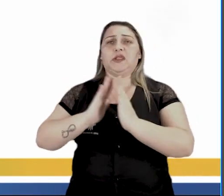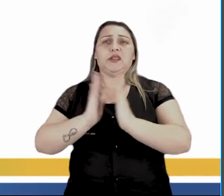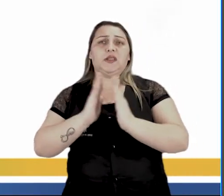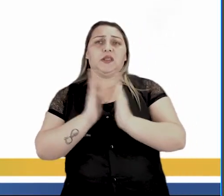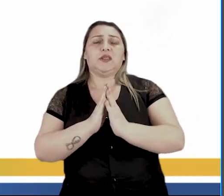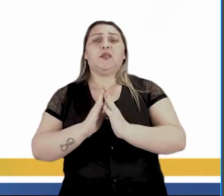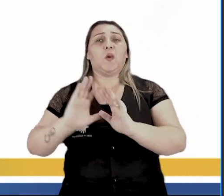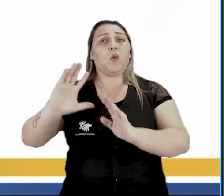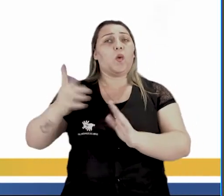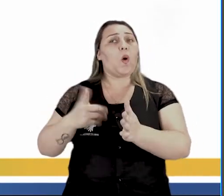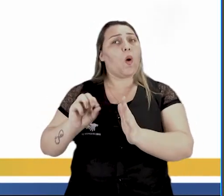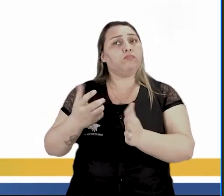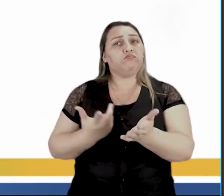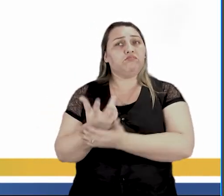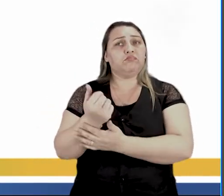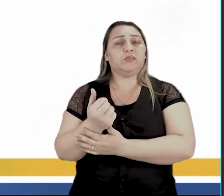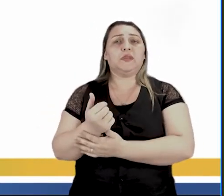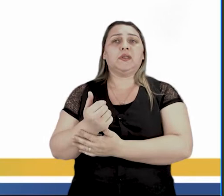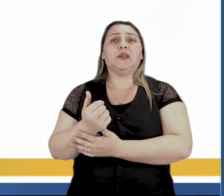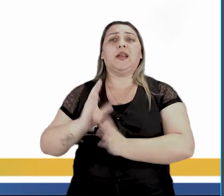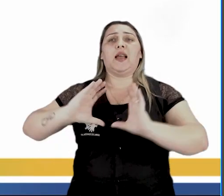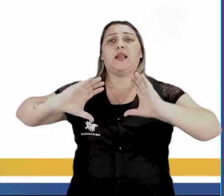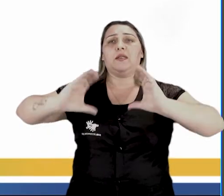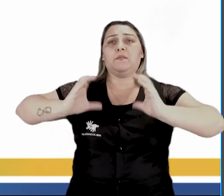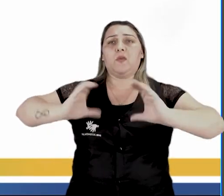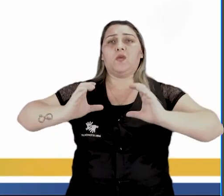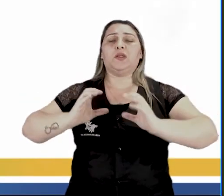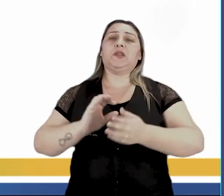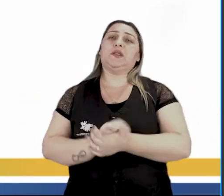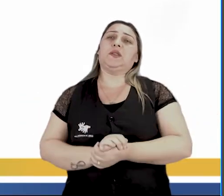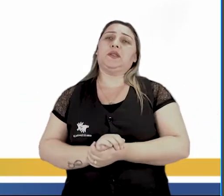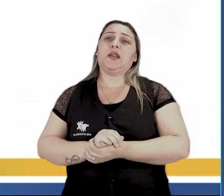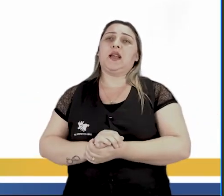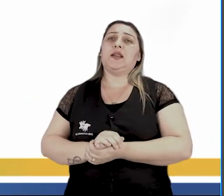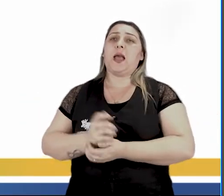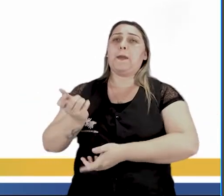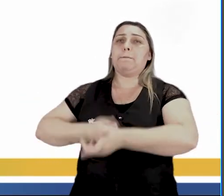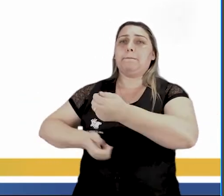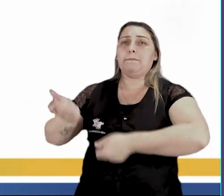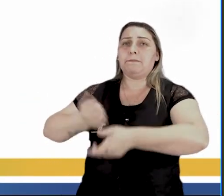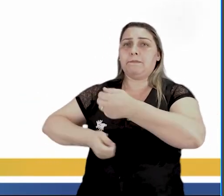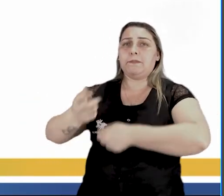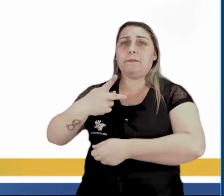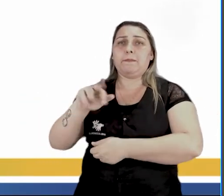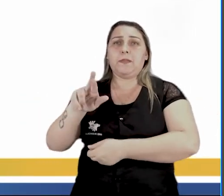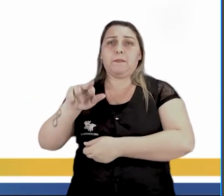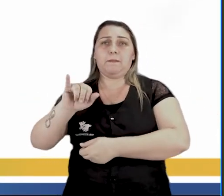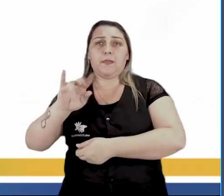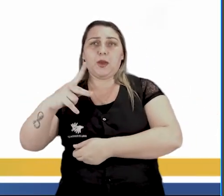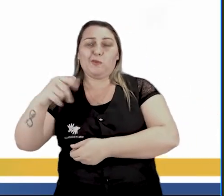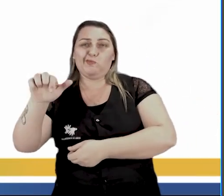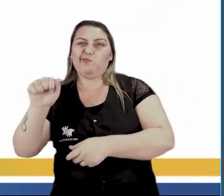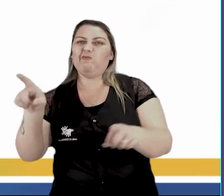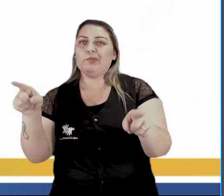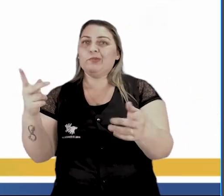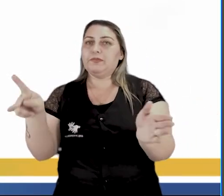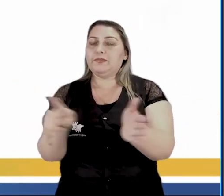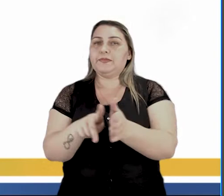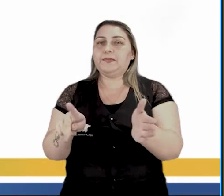ser adquiridos. Por exemplo, são as bolas, né, as pipas, que na maioria das vezes são as